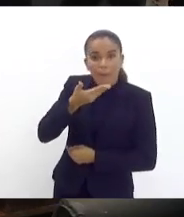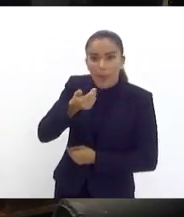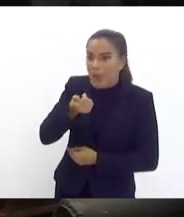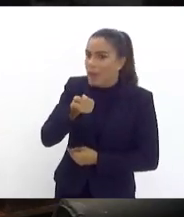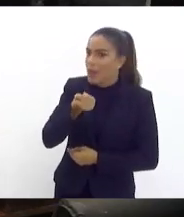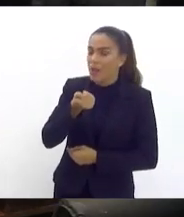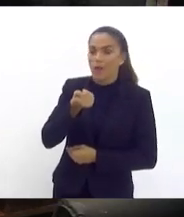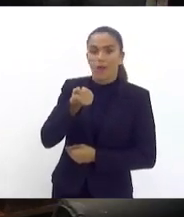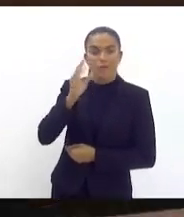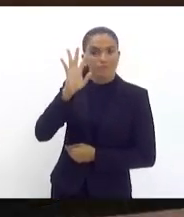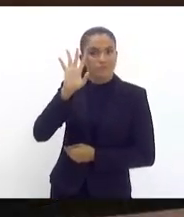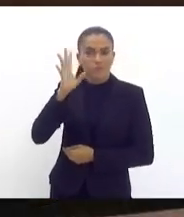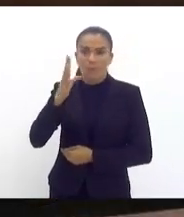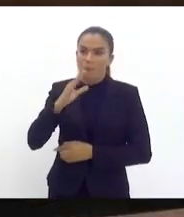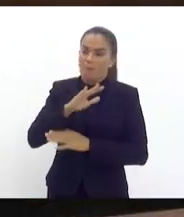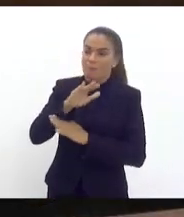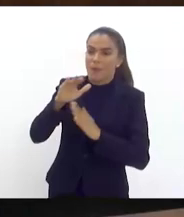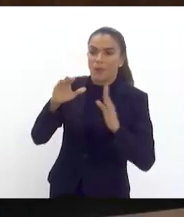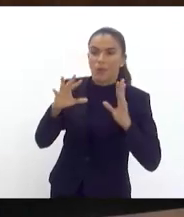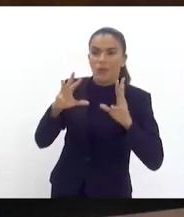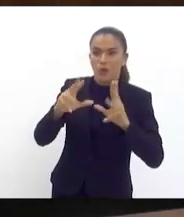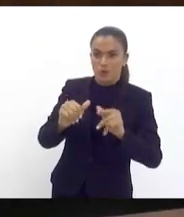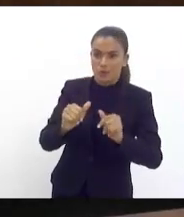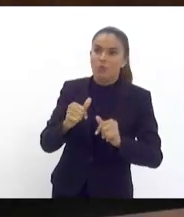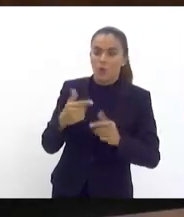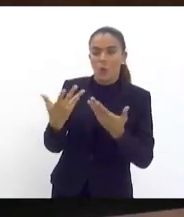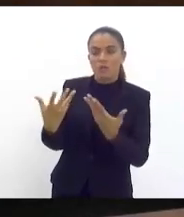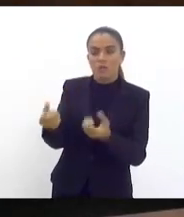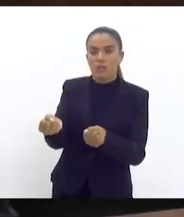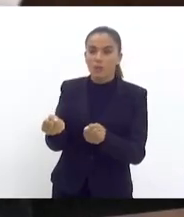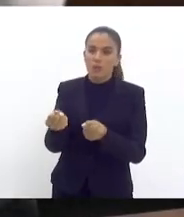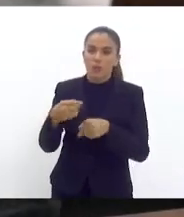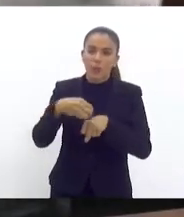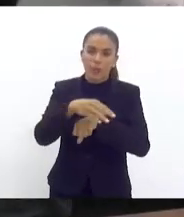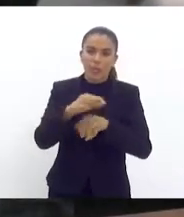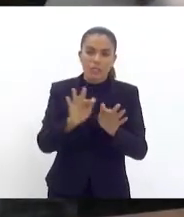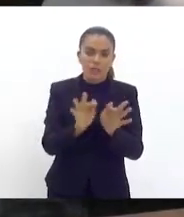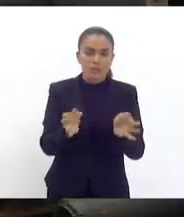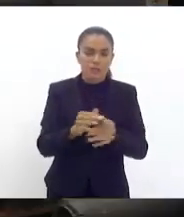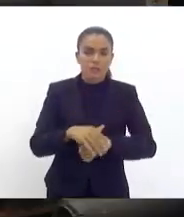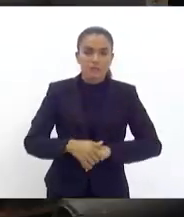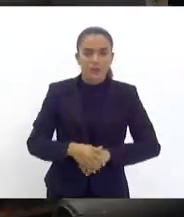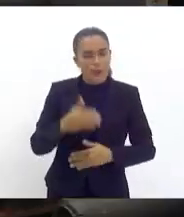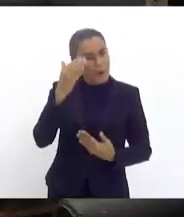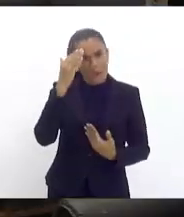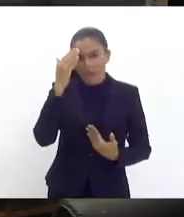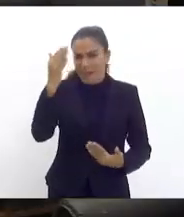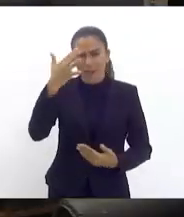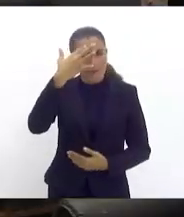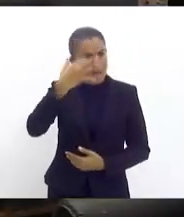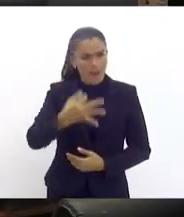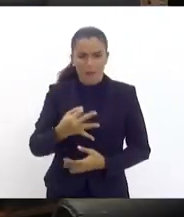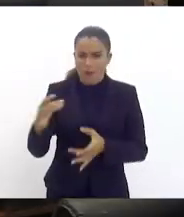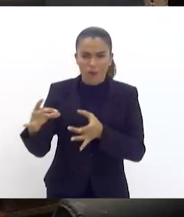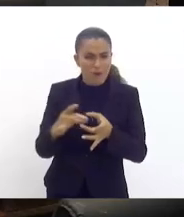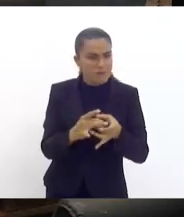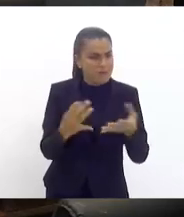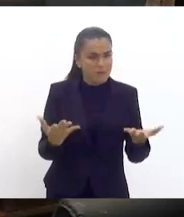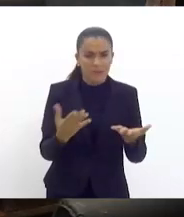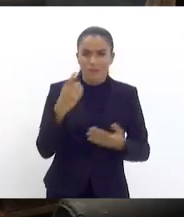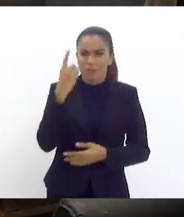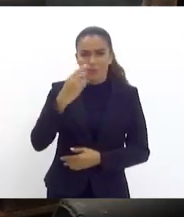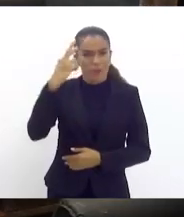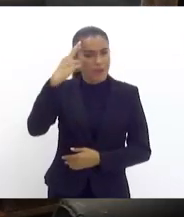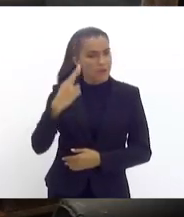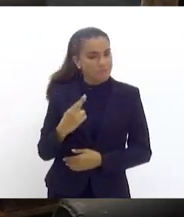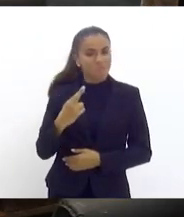para todo mundo, eu topo que seja uma indicação simples. Muito obrigado pela coerência, deputada Renata Souza,